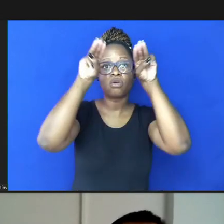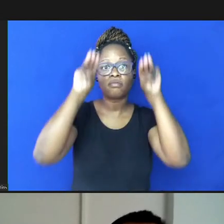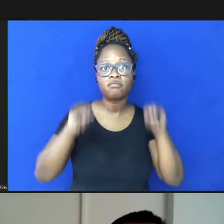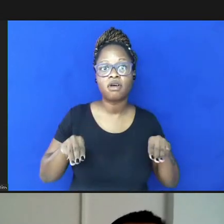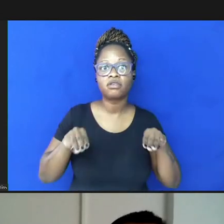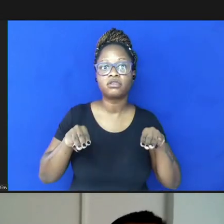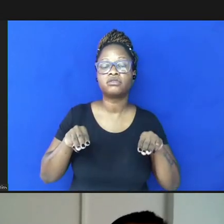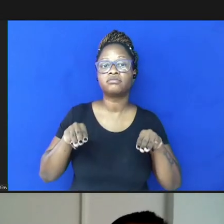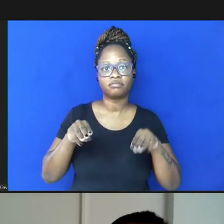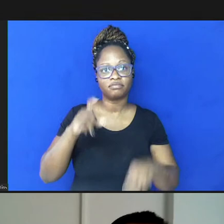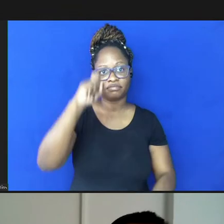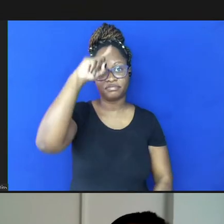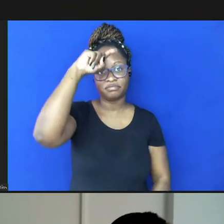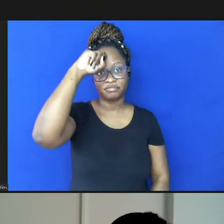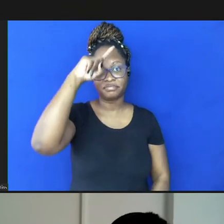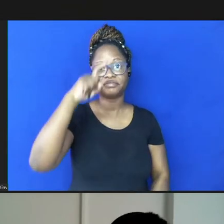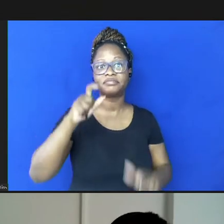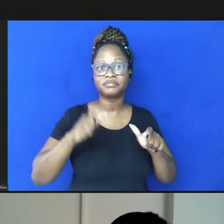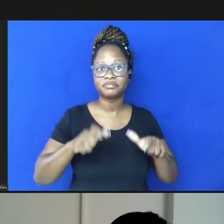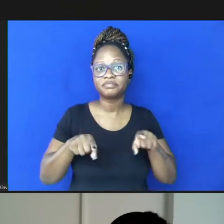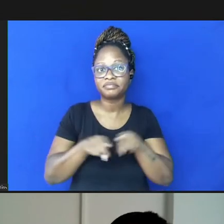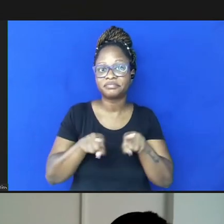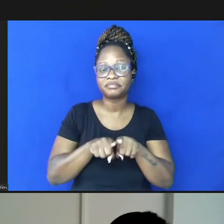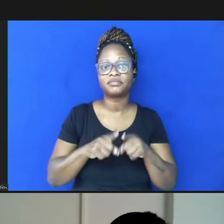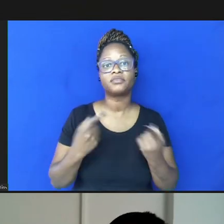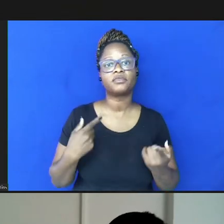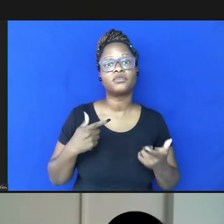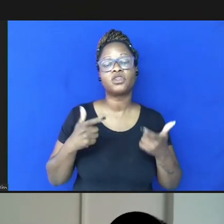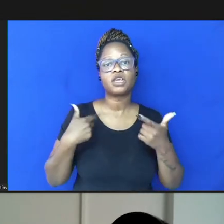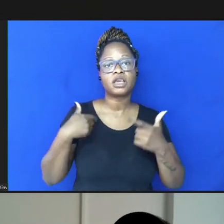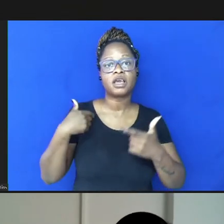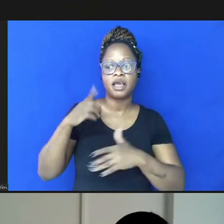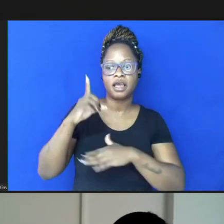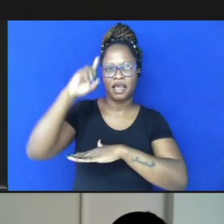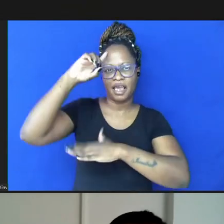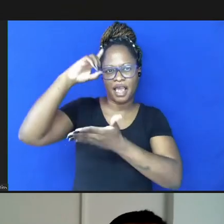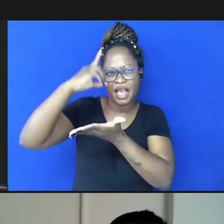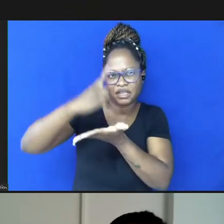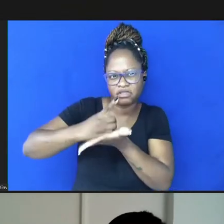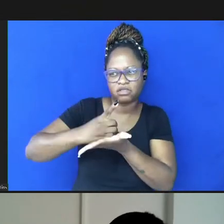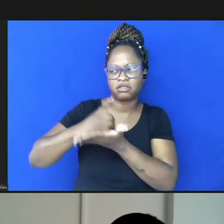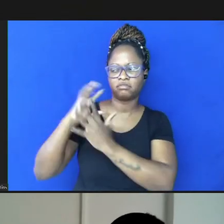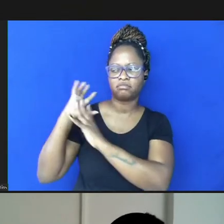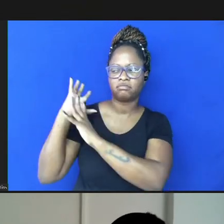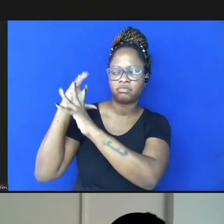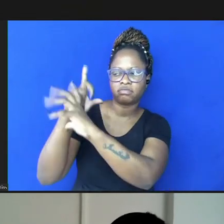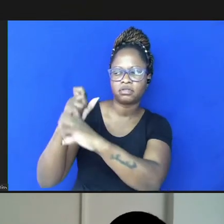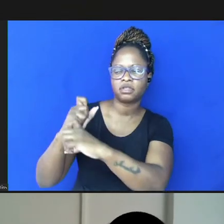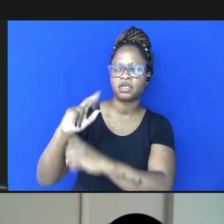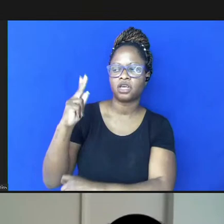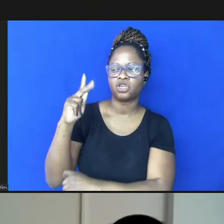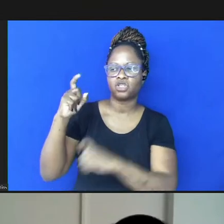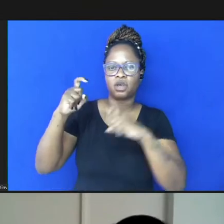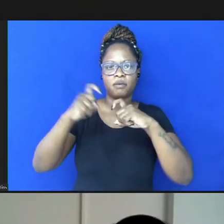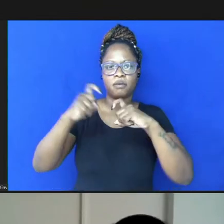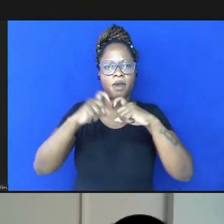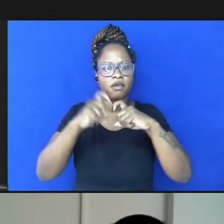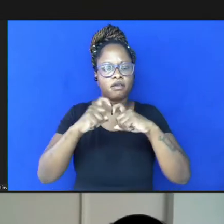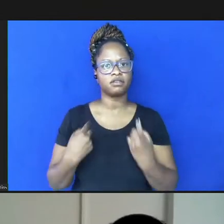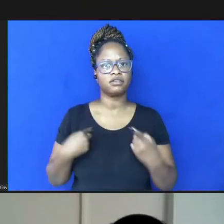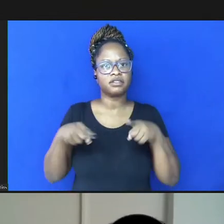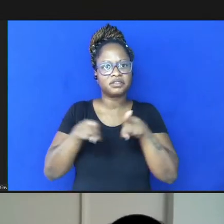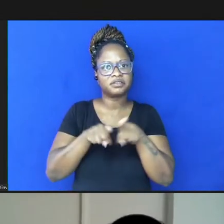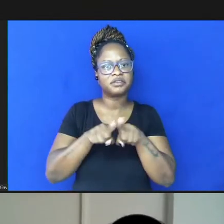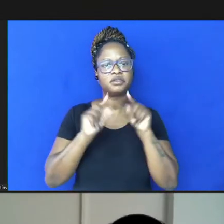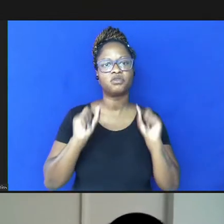Charité. E é sua dissertação sobre a história da medicina, da história